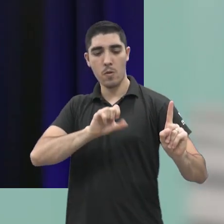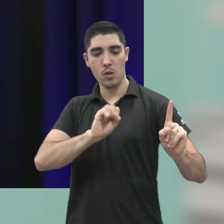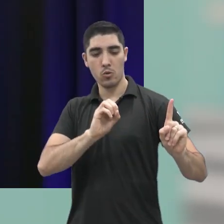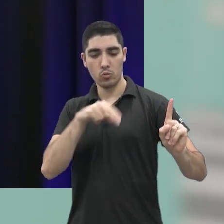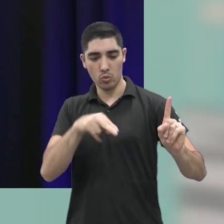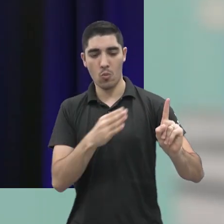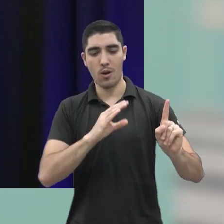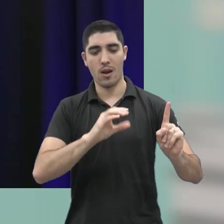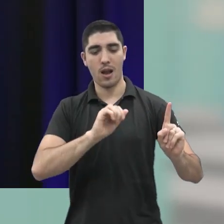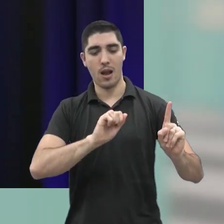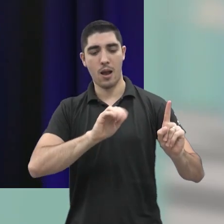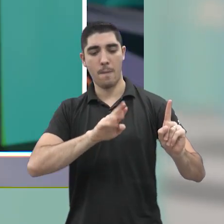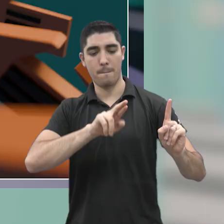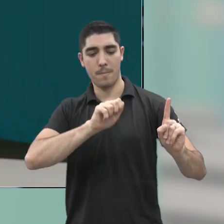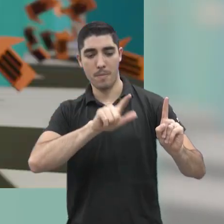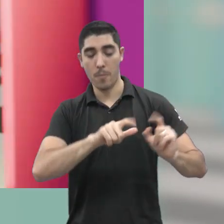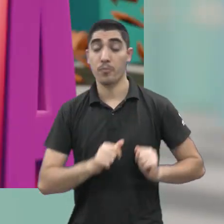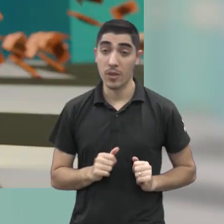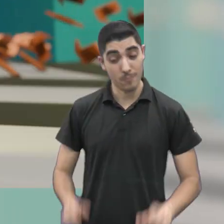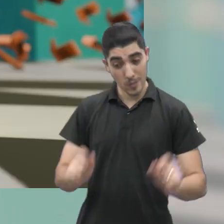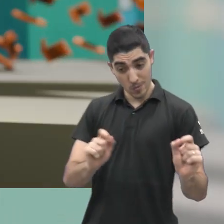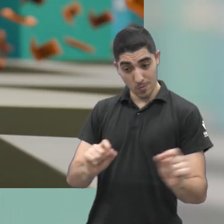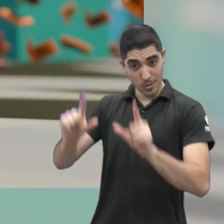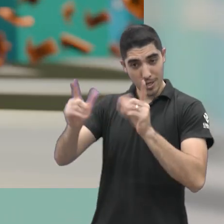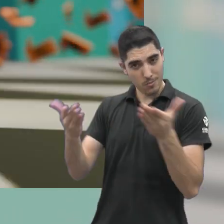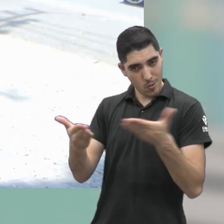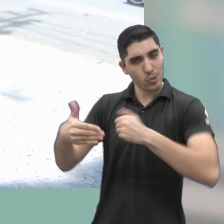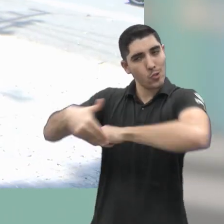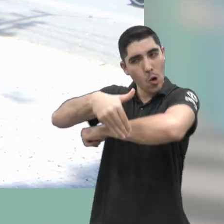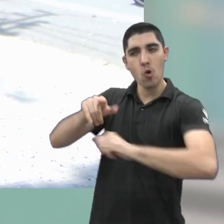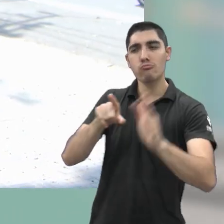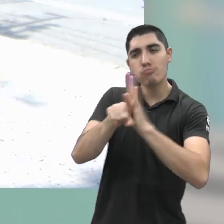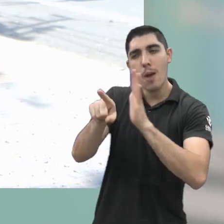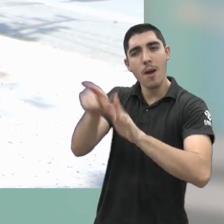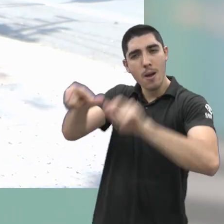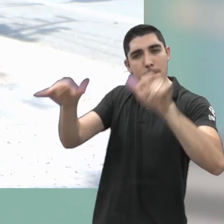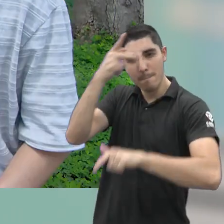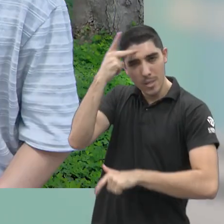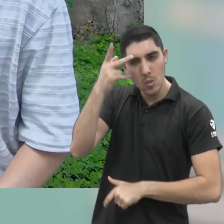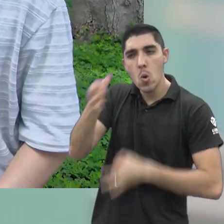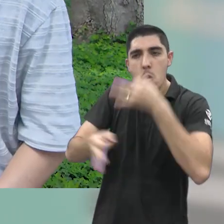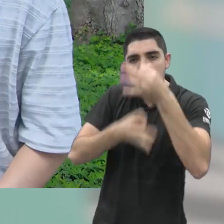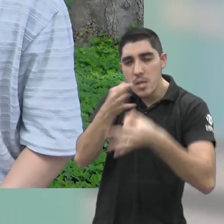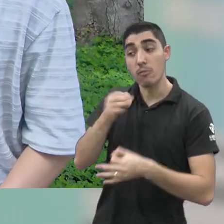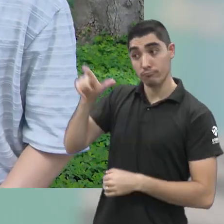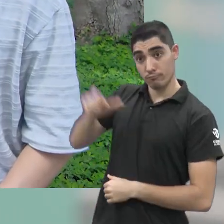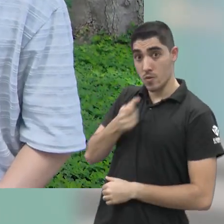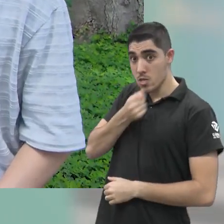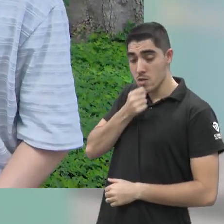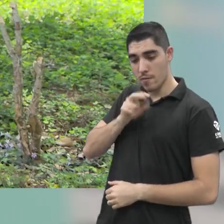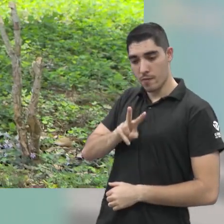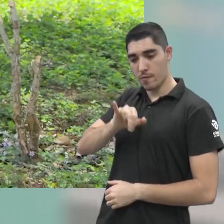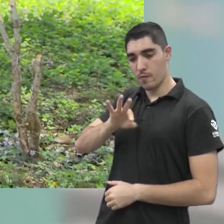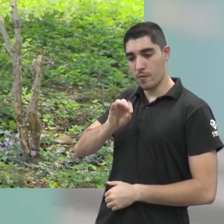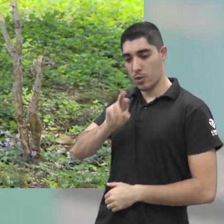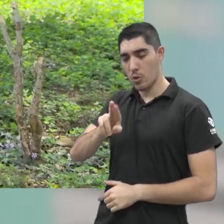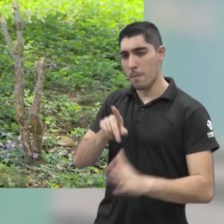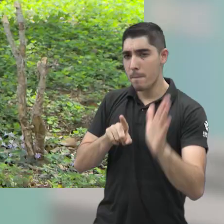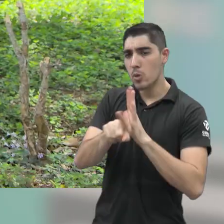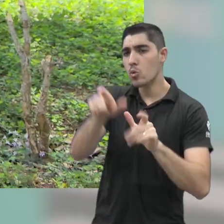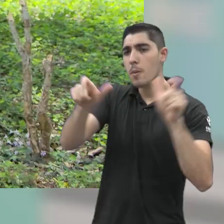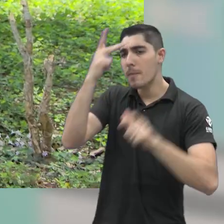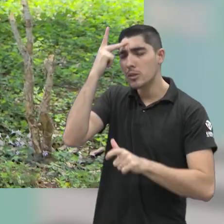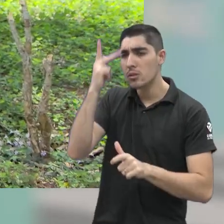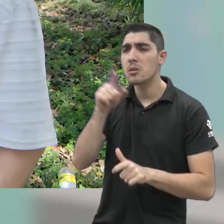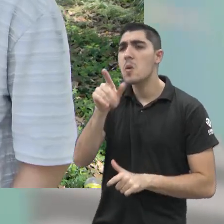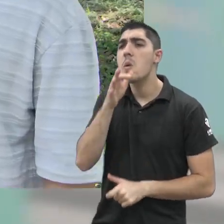é o professor Wilson Cabral. No quadro Tá na Rua, o nosso repórter Vitor Krigor perguntou o que a galera acha que